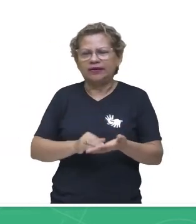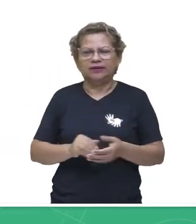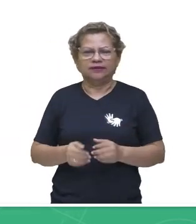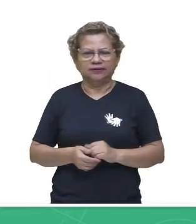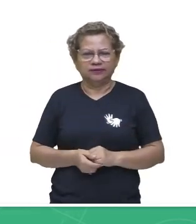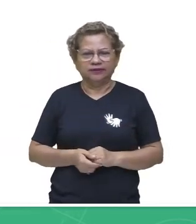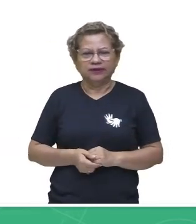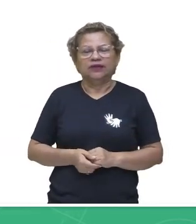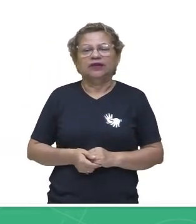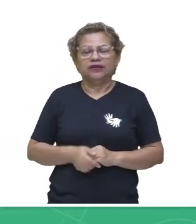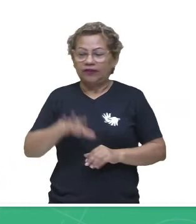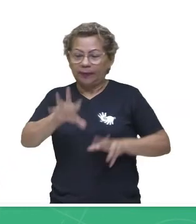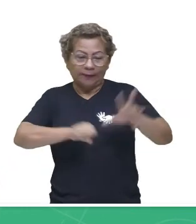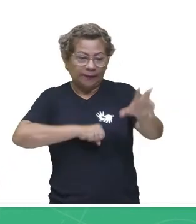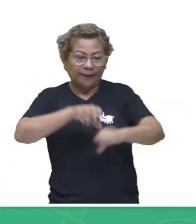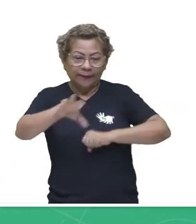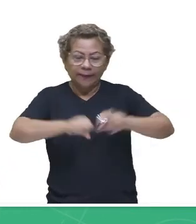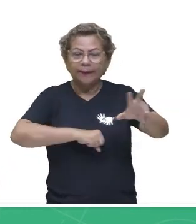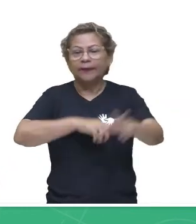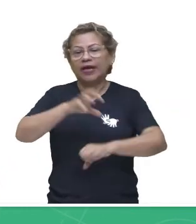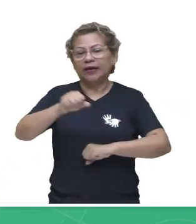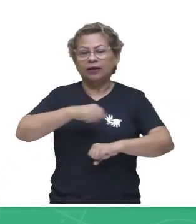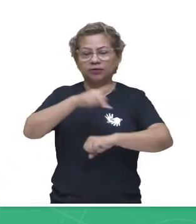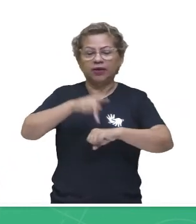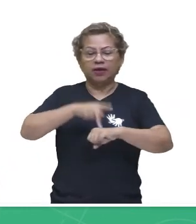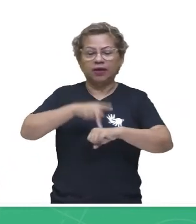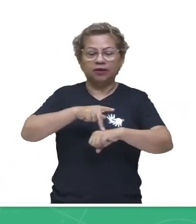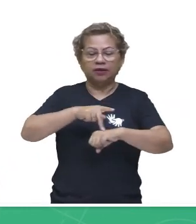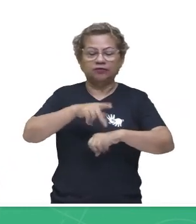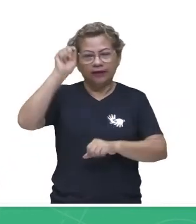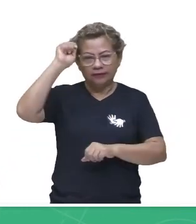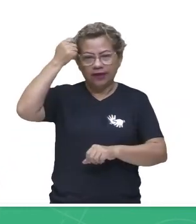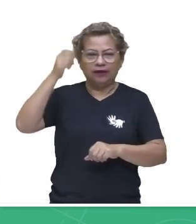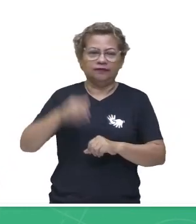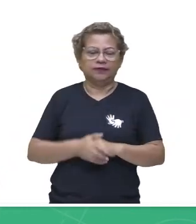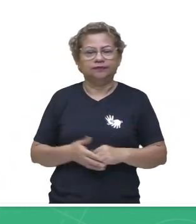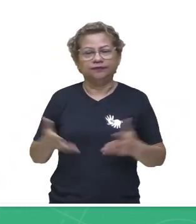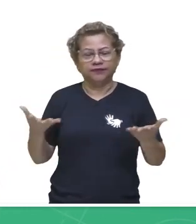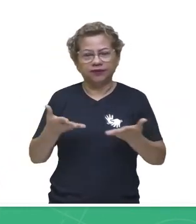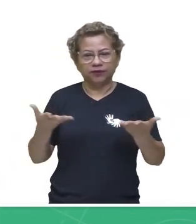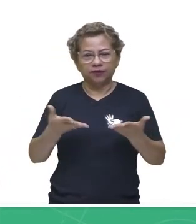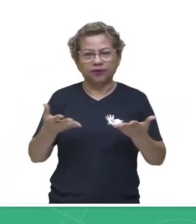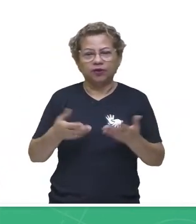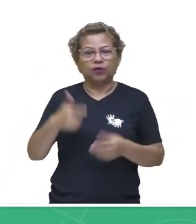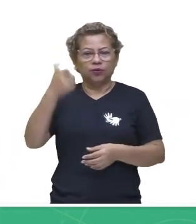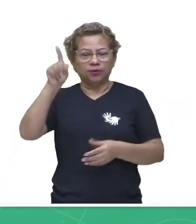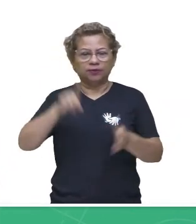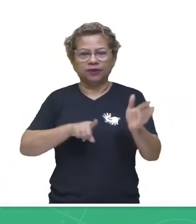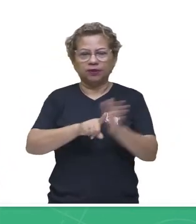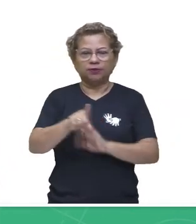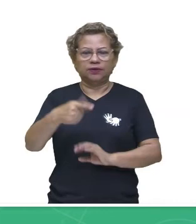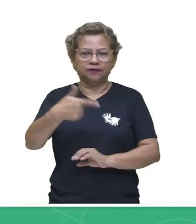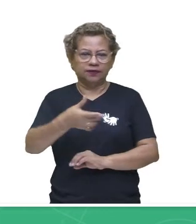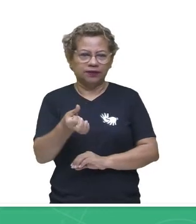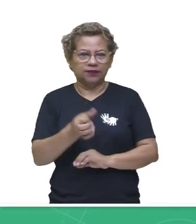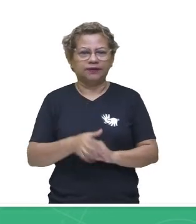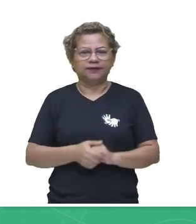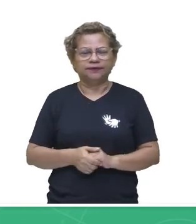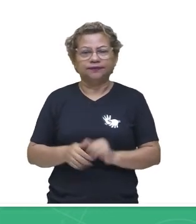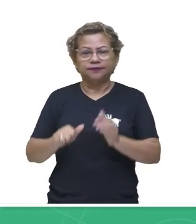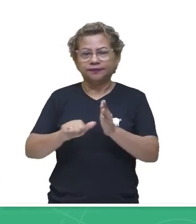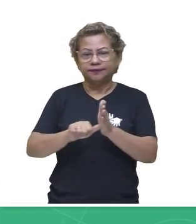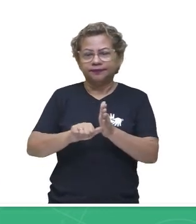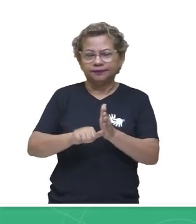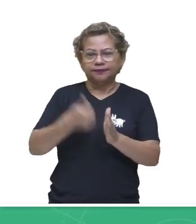Os aliados, tudo bem? Então, ok para vocês? Vamos agora à nossa questão 26. A primeira Constituição da